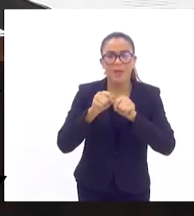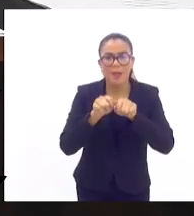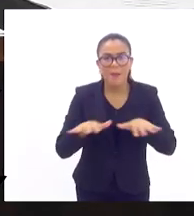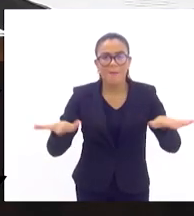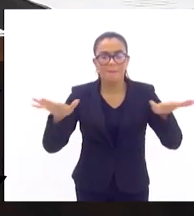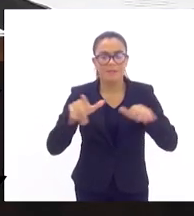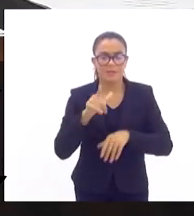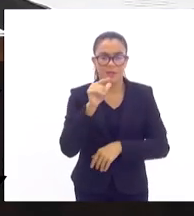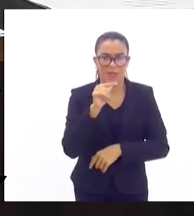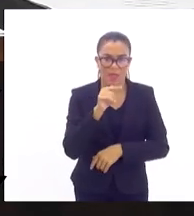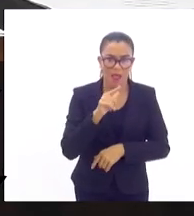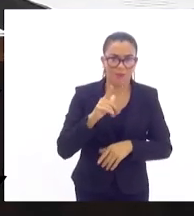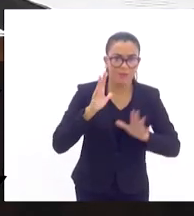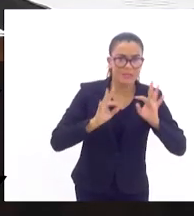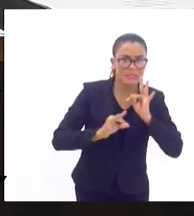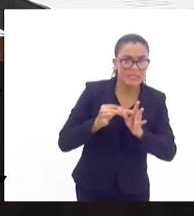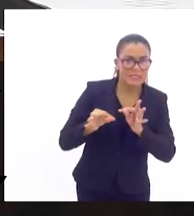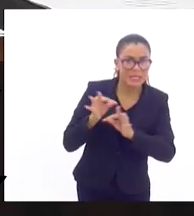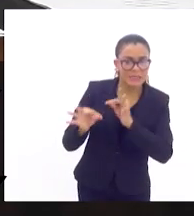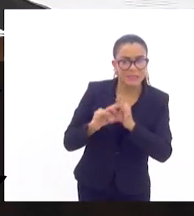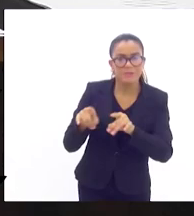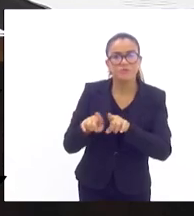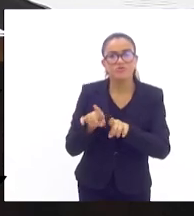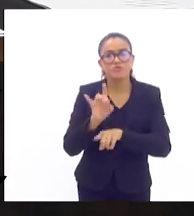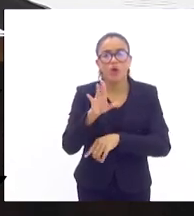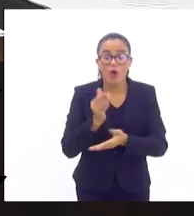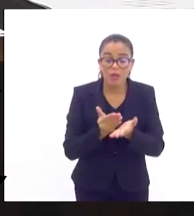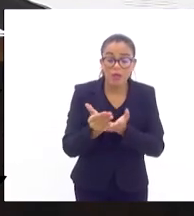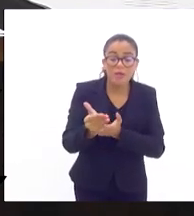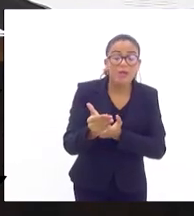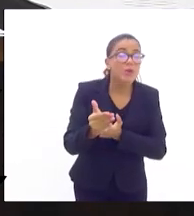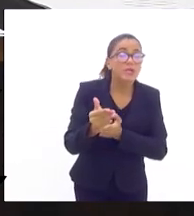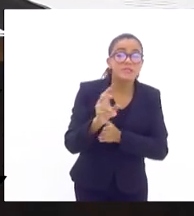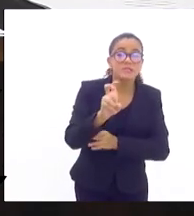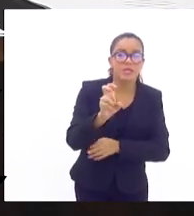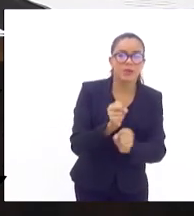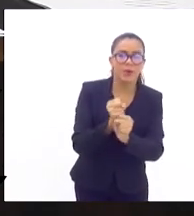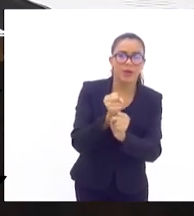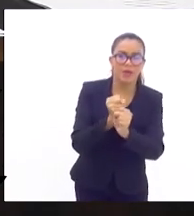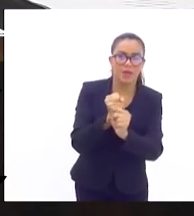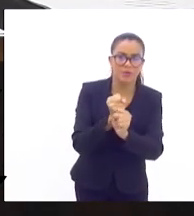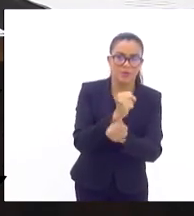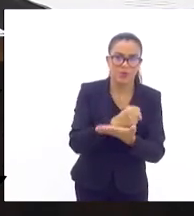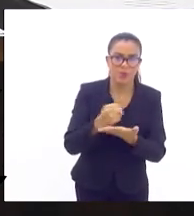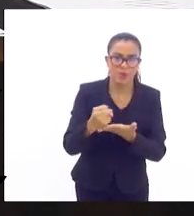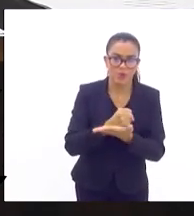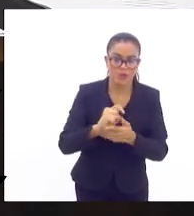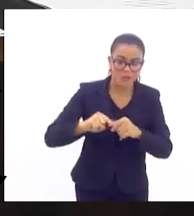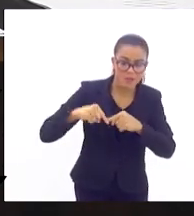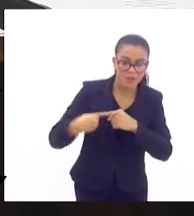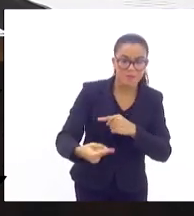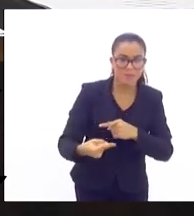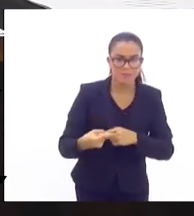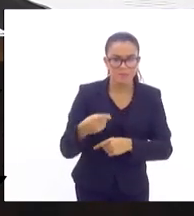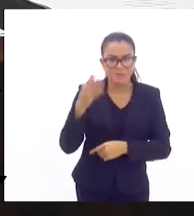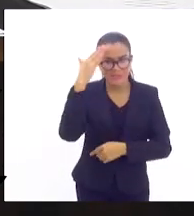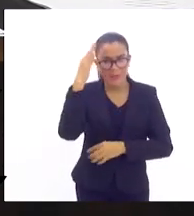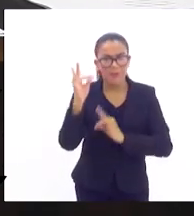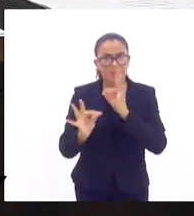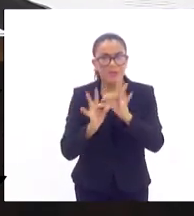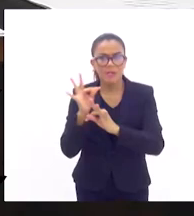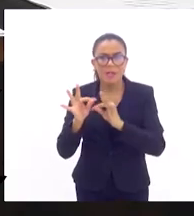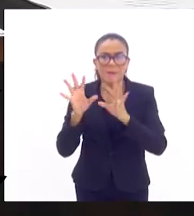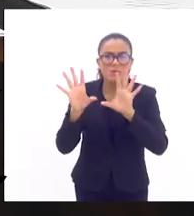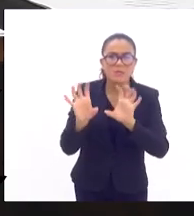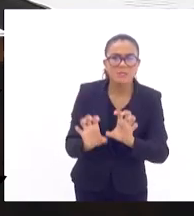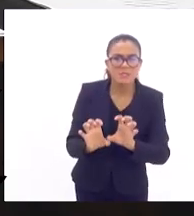sistema de esgotamento sanitário do seu território somente será início após 5 anos de contrato. Vocês sabem o que é tempo seco? Aqui é a maior parte que